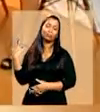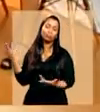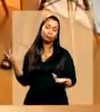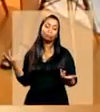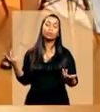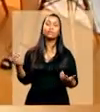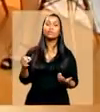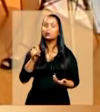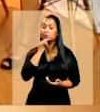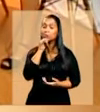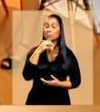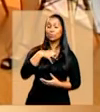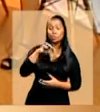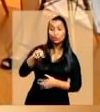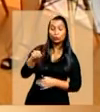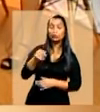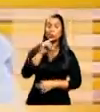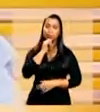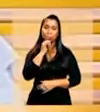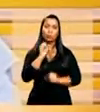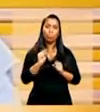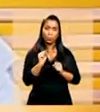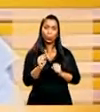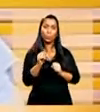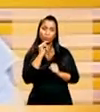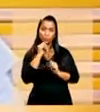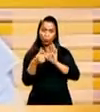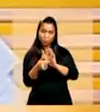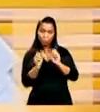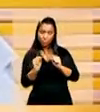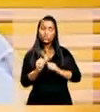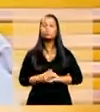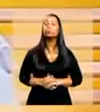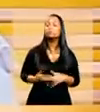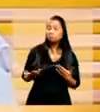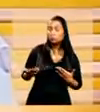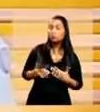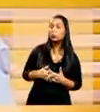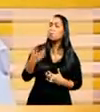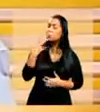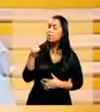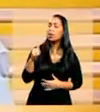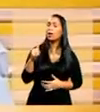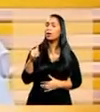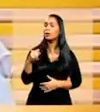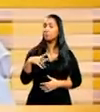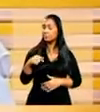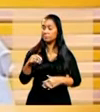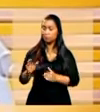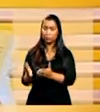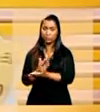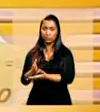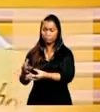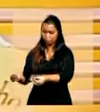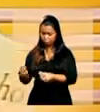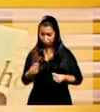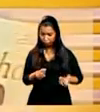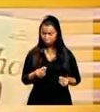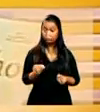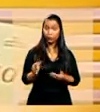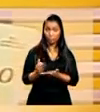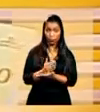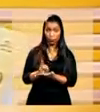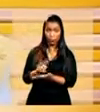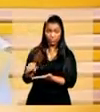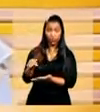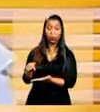vai falar o mundinho dele, por exemplo. Posso mostrar um exemplo? Pode sim. O pai que vai pegar esse livro, por exemplo. É